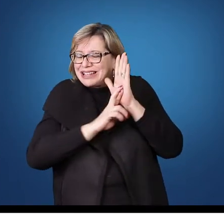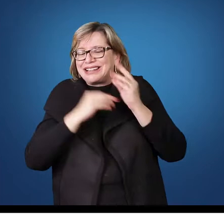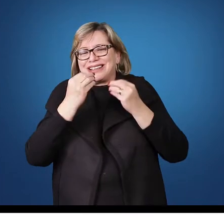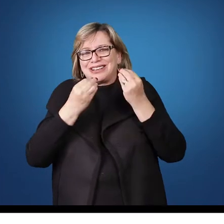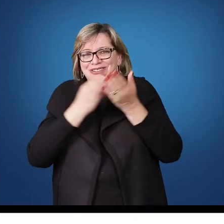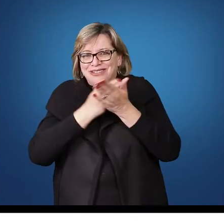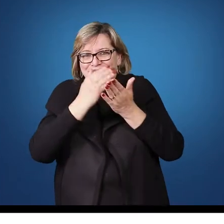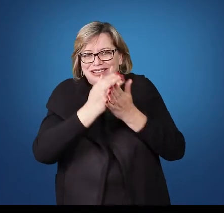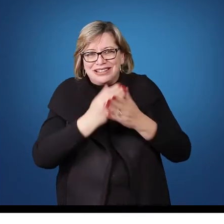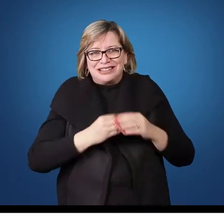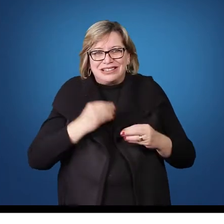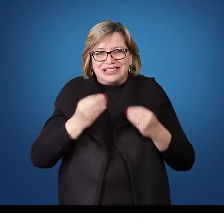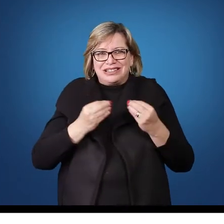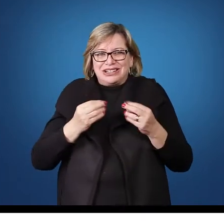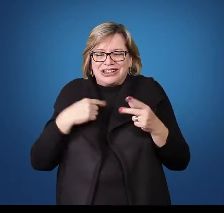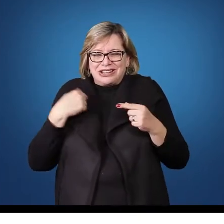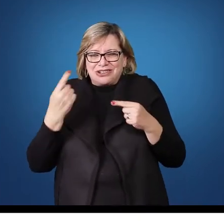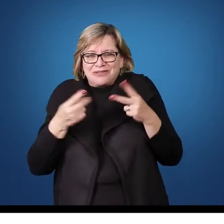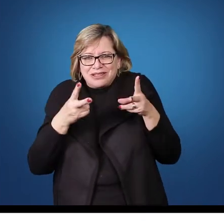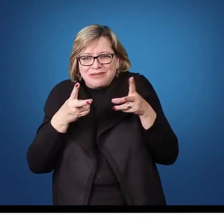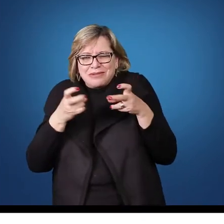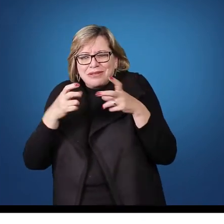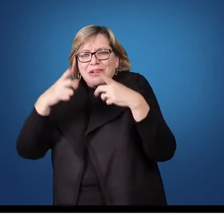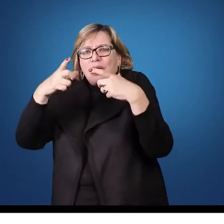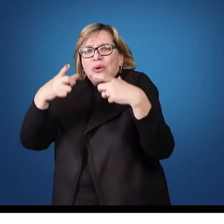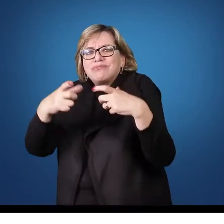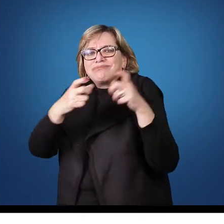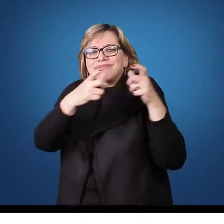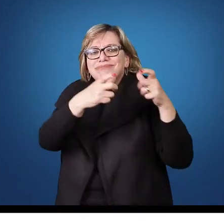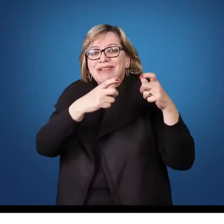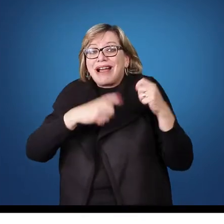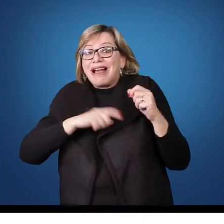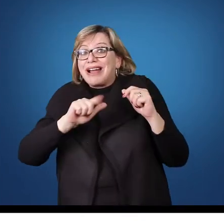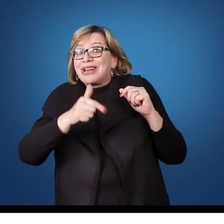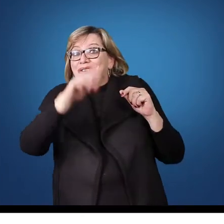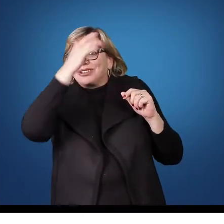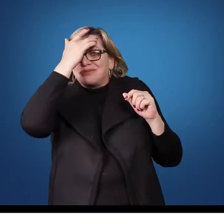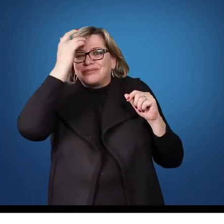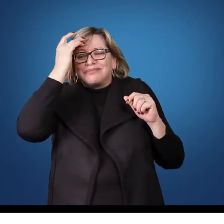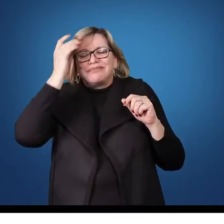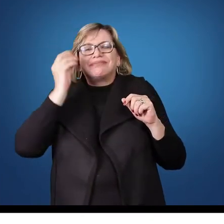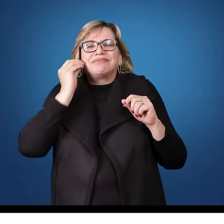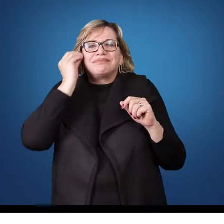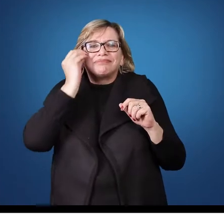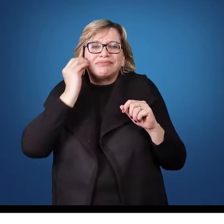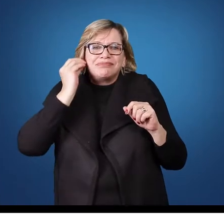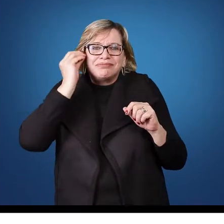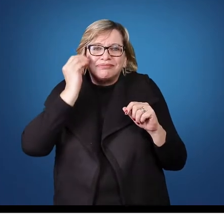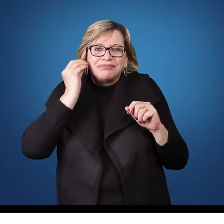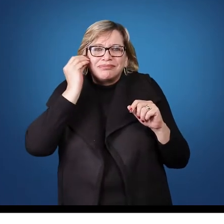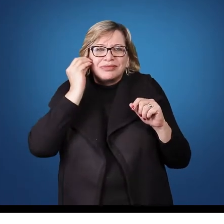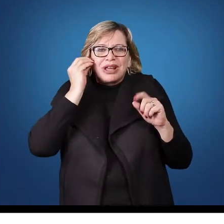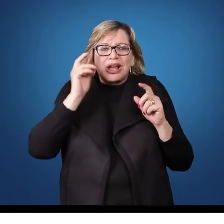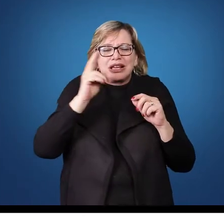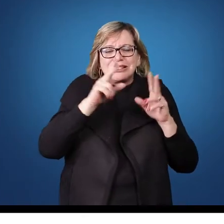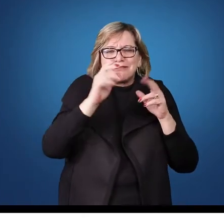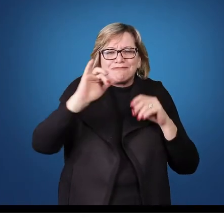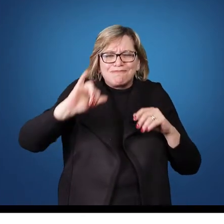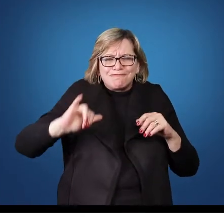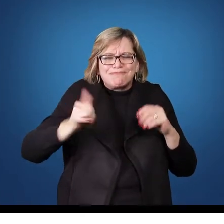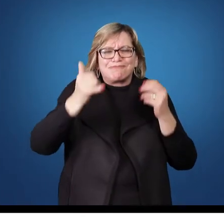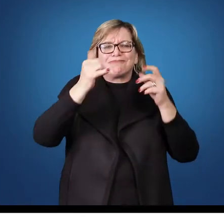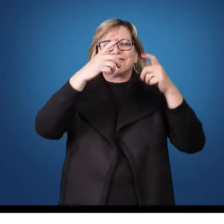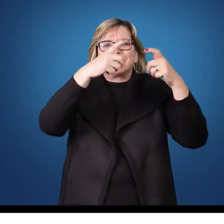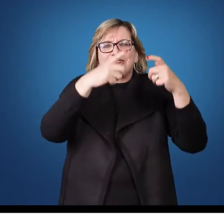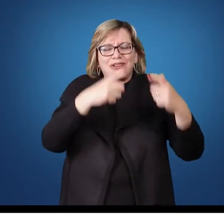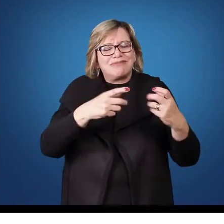outro. Dessa forma, eles vão começar a perceber o espaço do jogador adversário, vão tentar assumir os espaços para não deixar